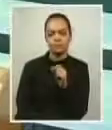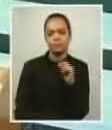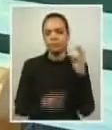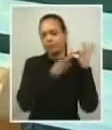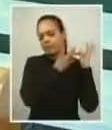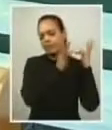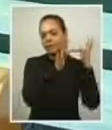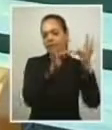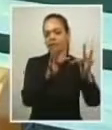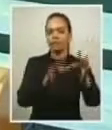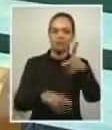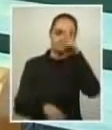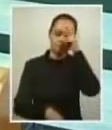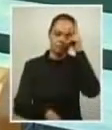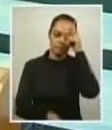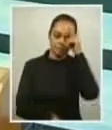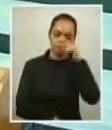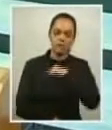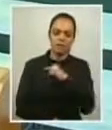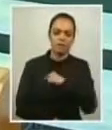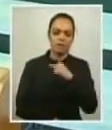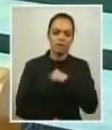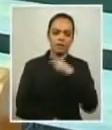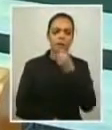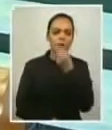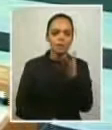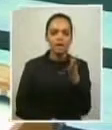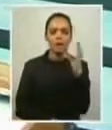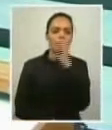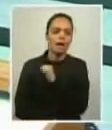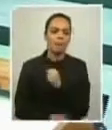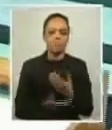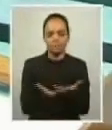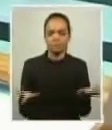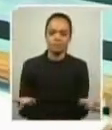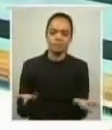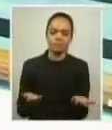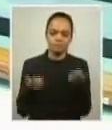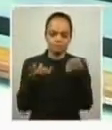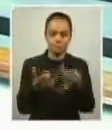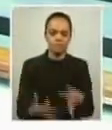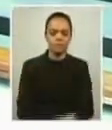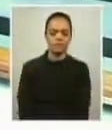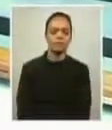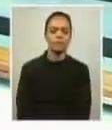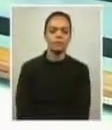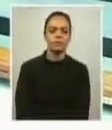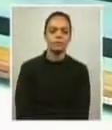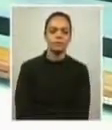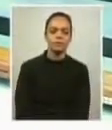a longa história que eu em pouquíssimas linhas tentei recuperar